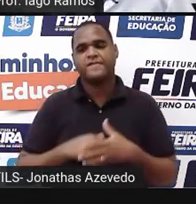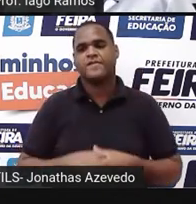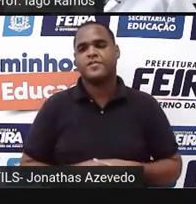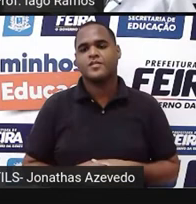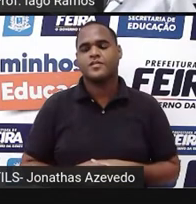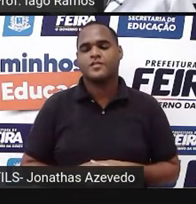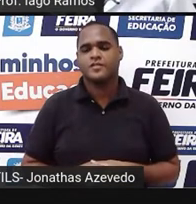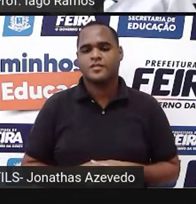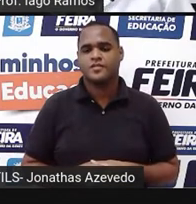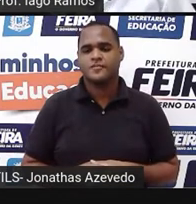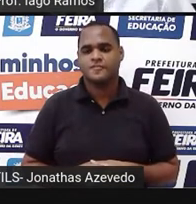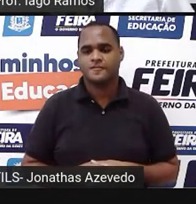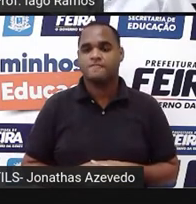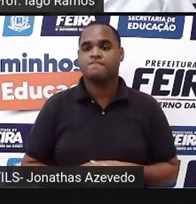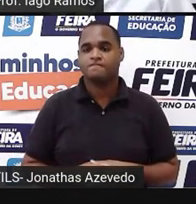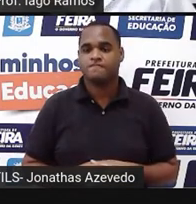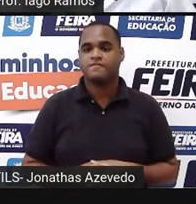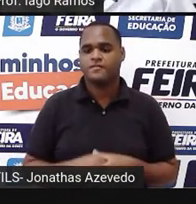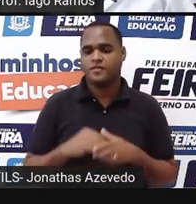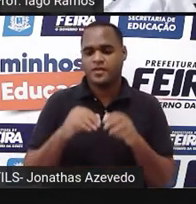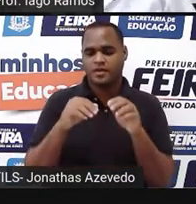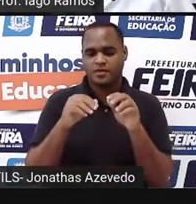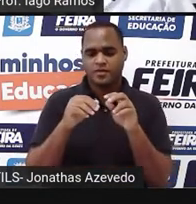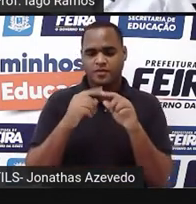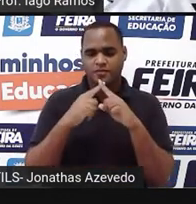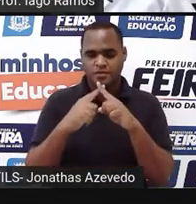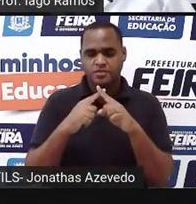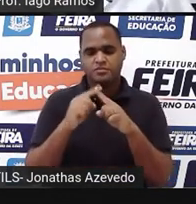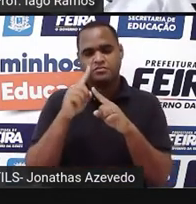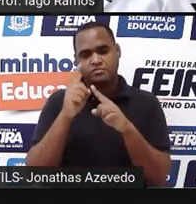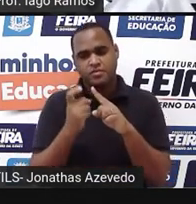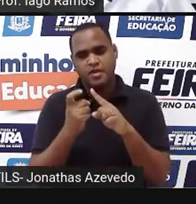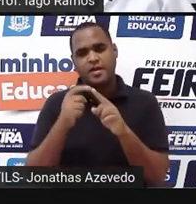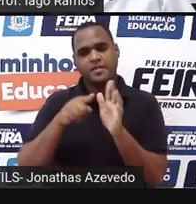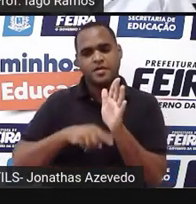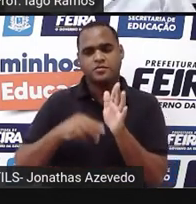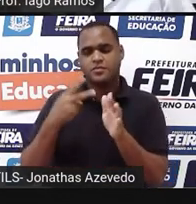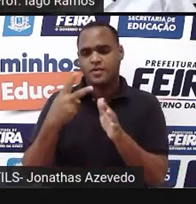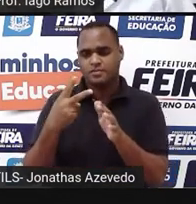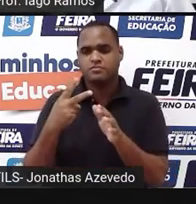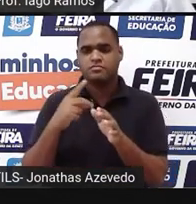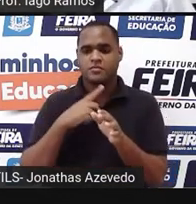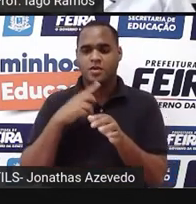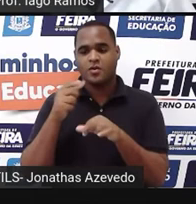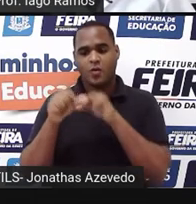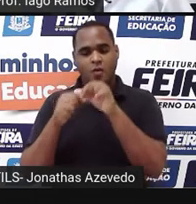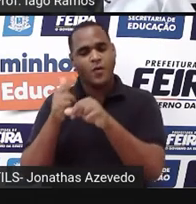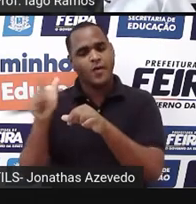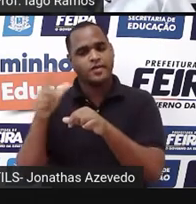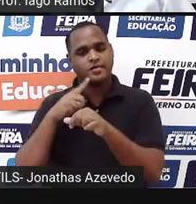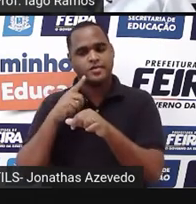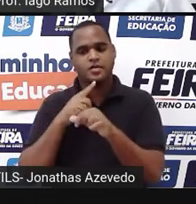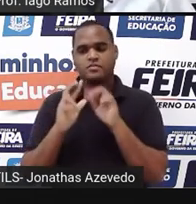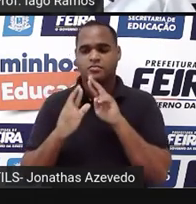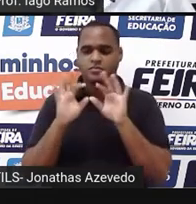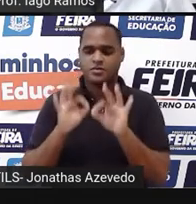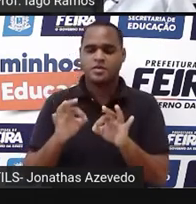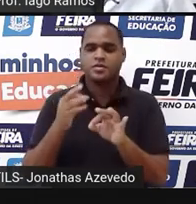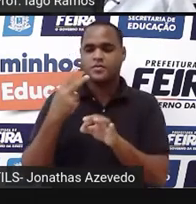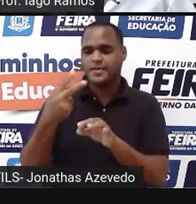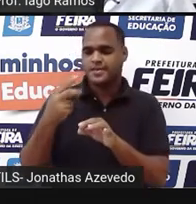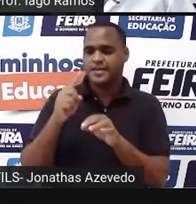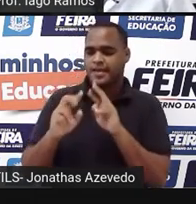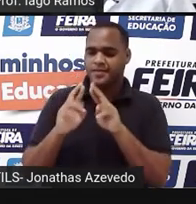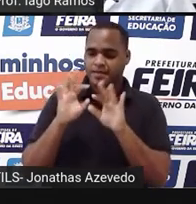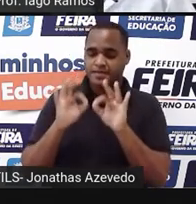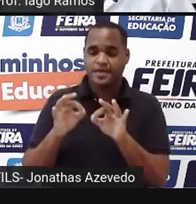essa uma aspazinha, a primeira raiz vai ser menos 2. E a outra raiz, porque tem que ter duas, é pegar o mesmo